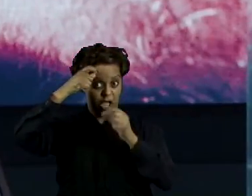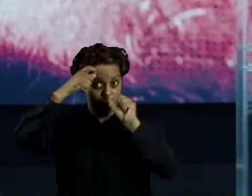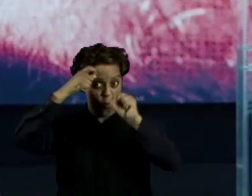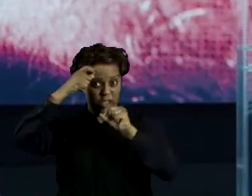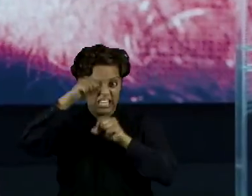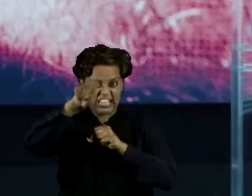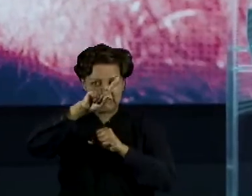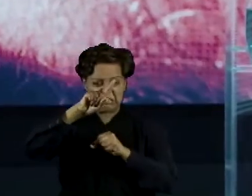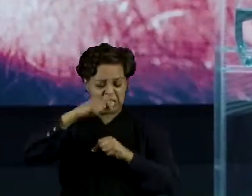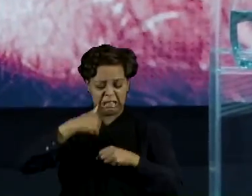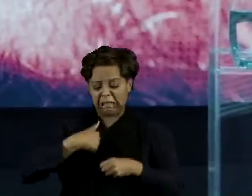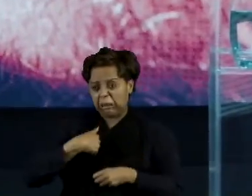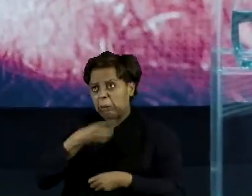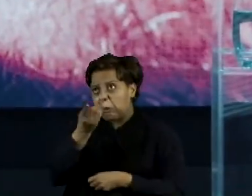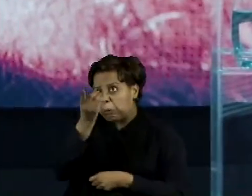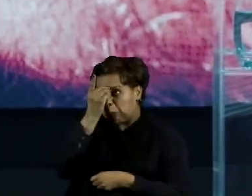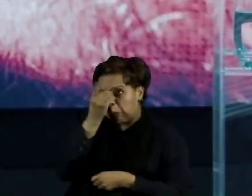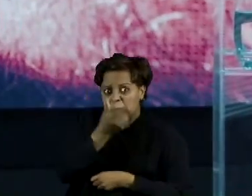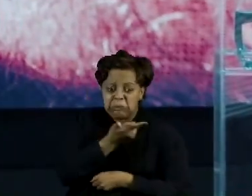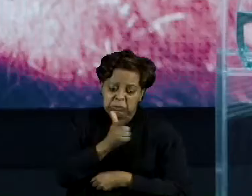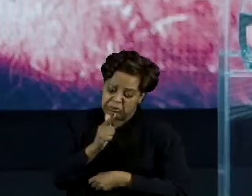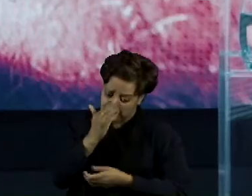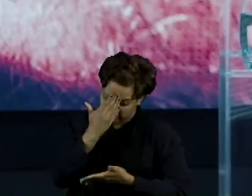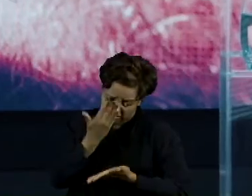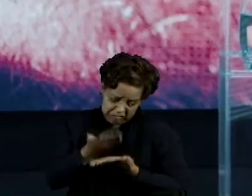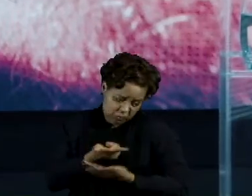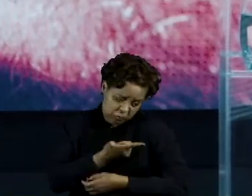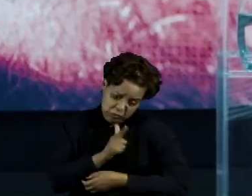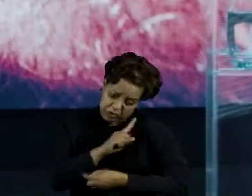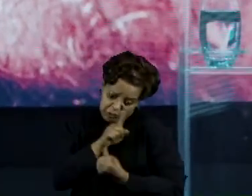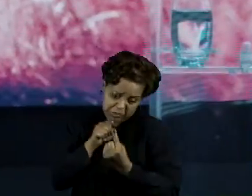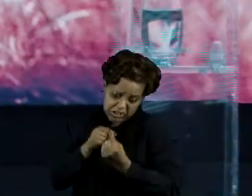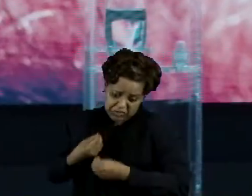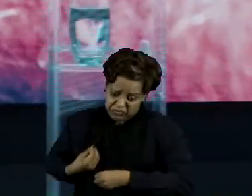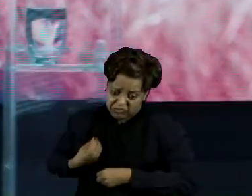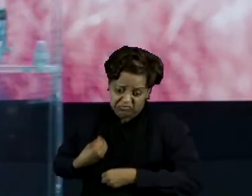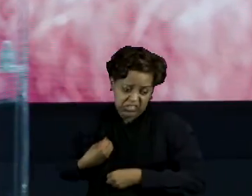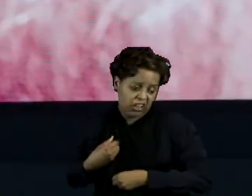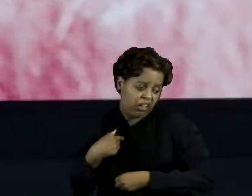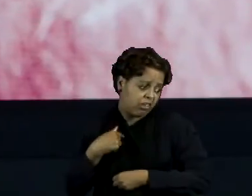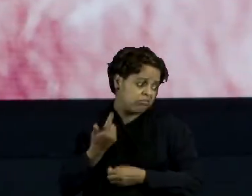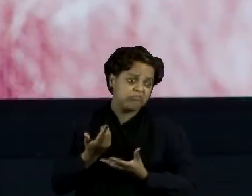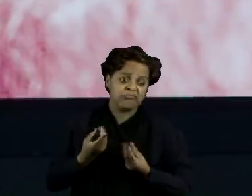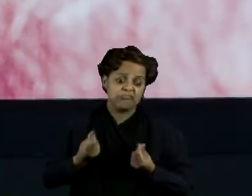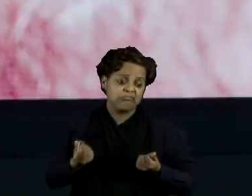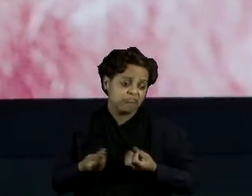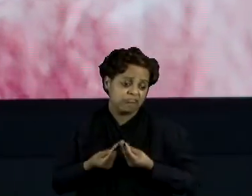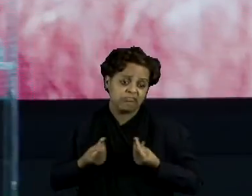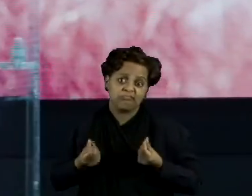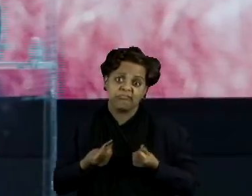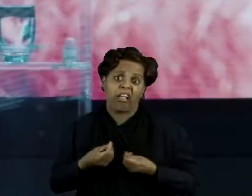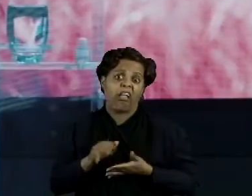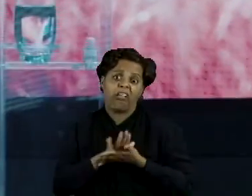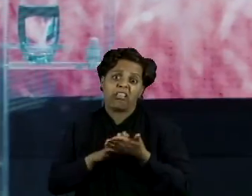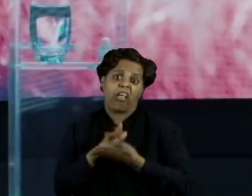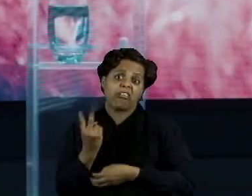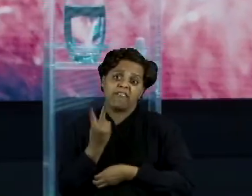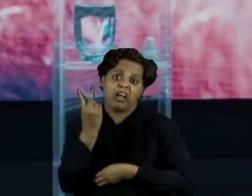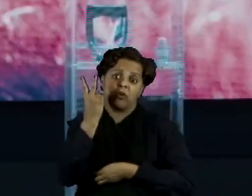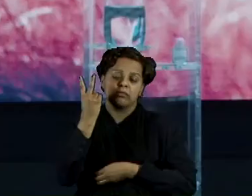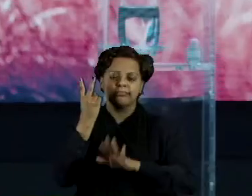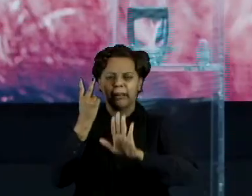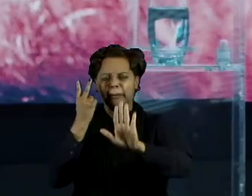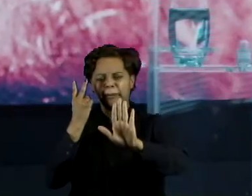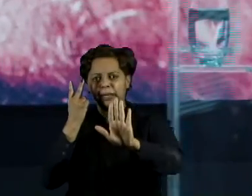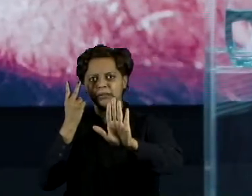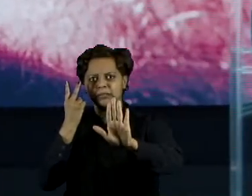não tem dons, não tem propósito, que você é irrelevante. Mas Deus